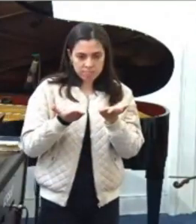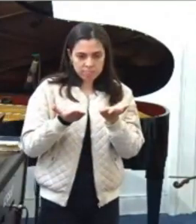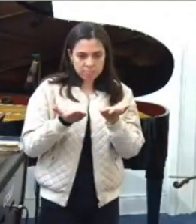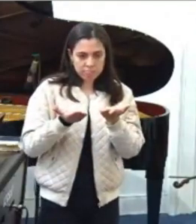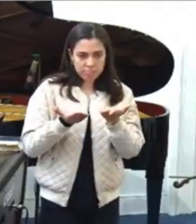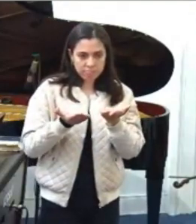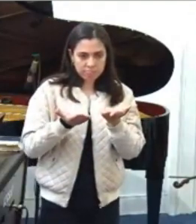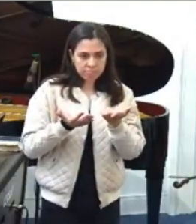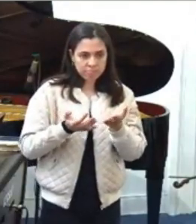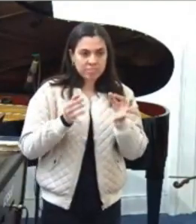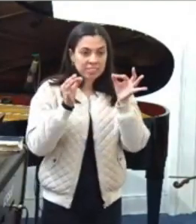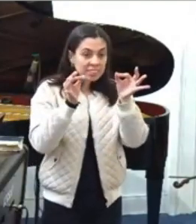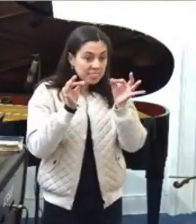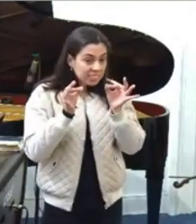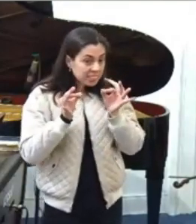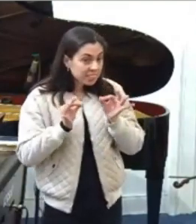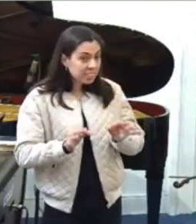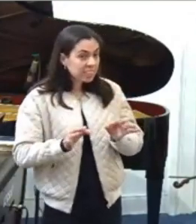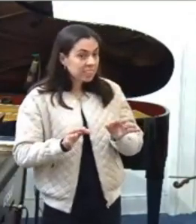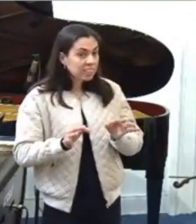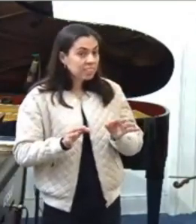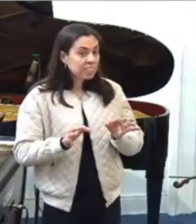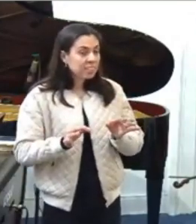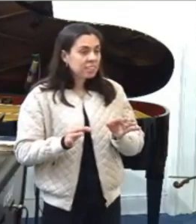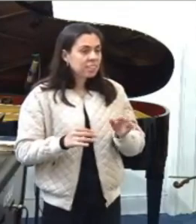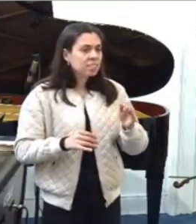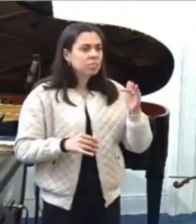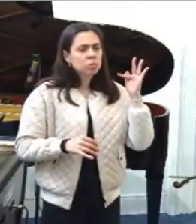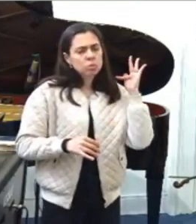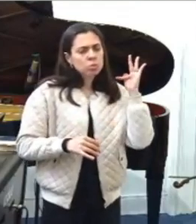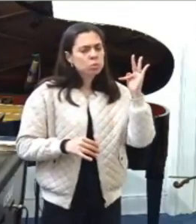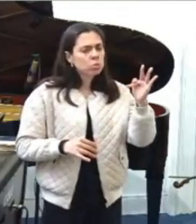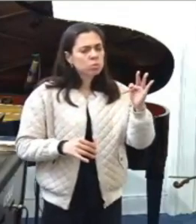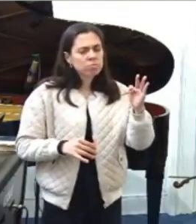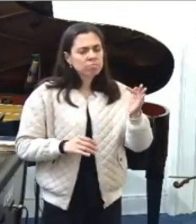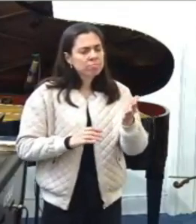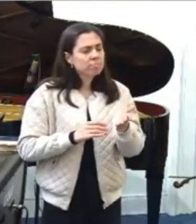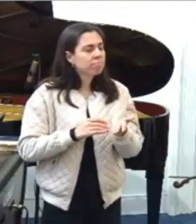Alegre-se, porque há certeza de que um dia não haverá mais perseguição.